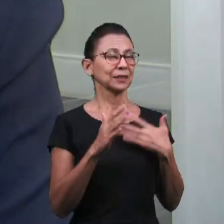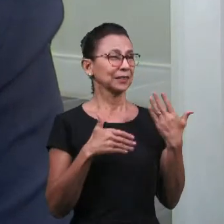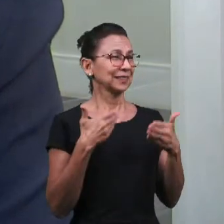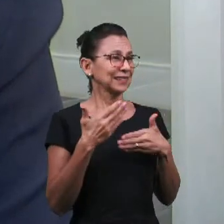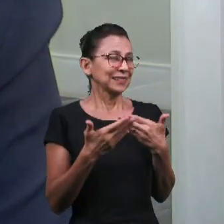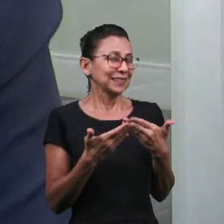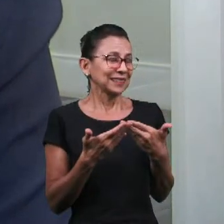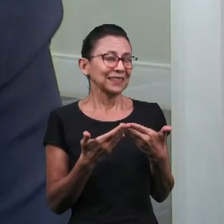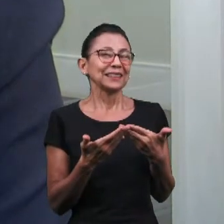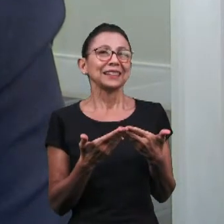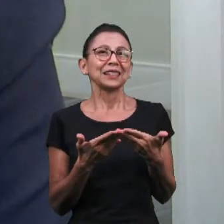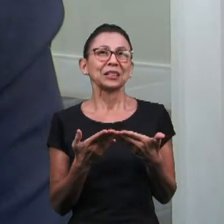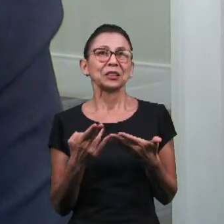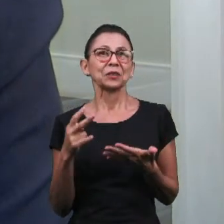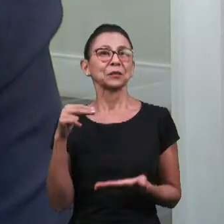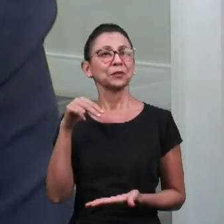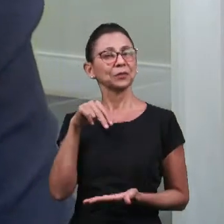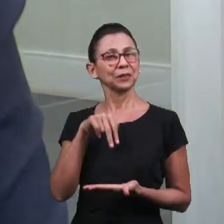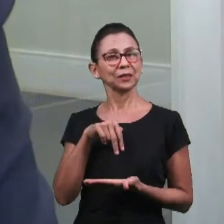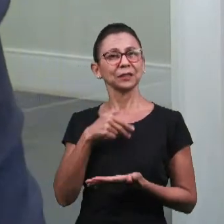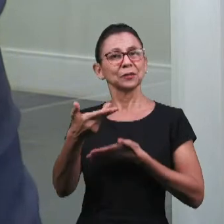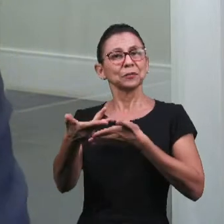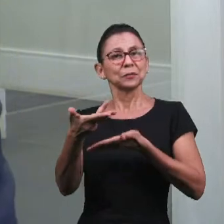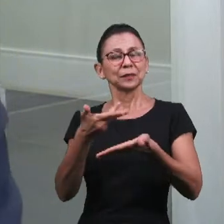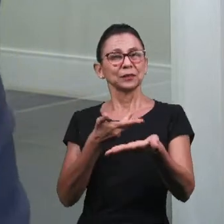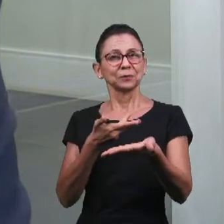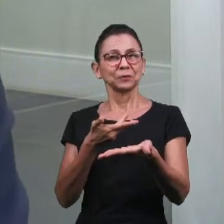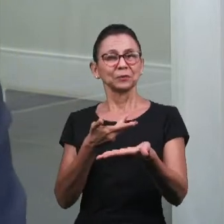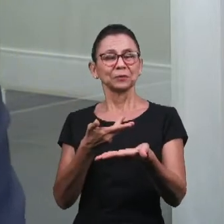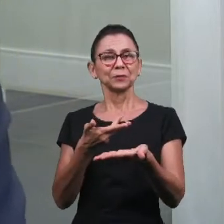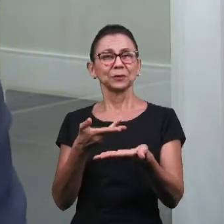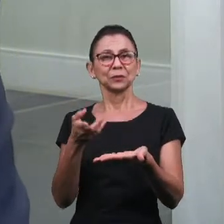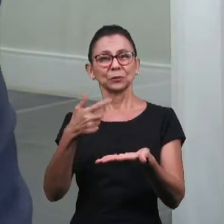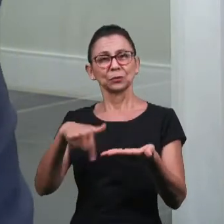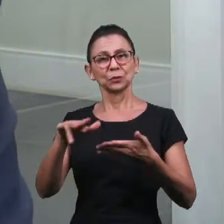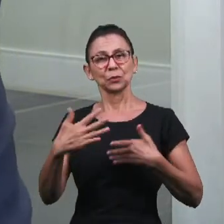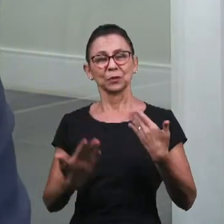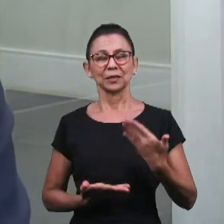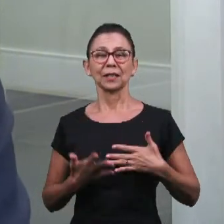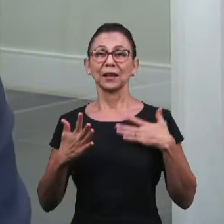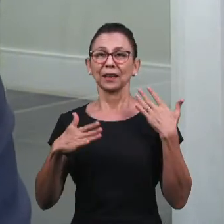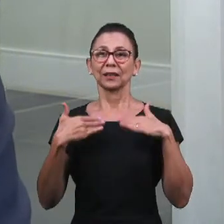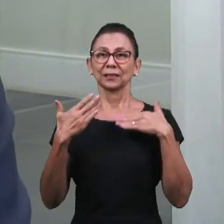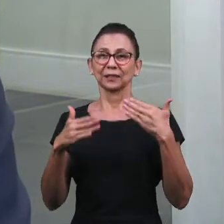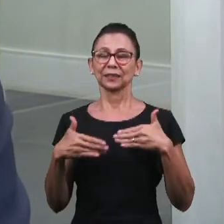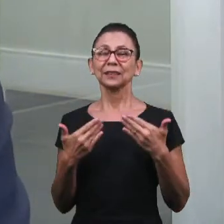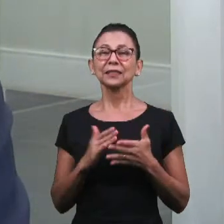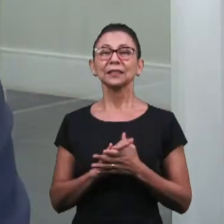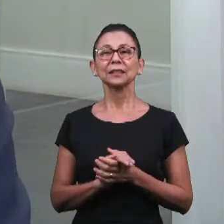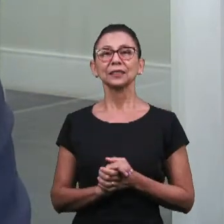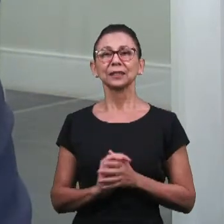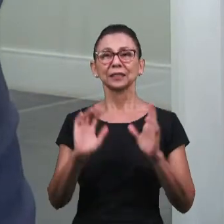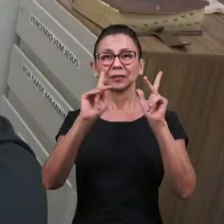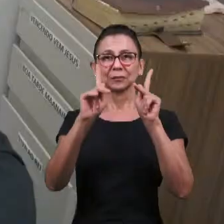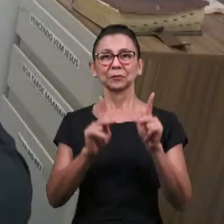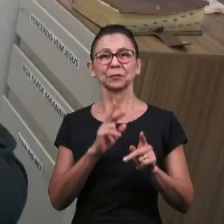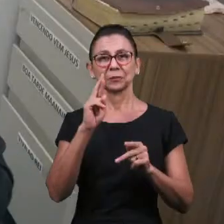aqui compartilhando com os irmãos, a alegria, né? A todos que nos ouvem, a paz do